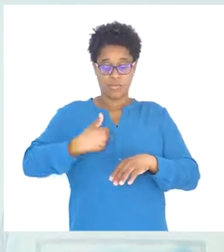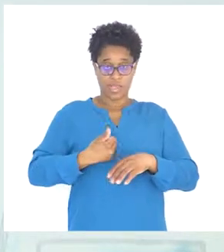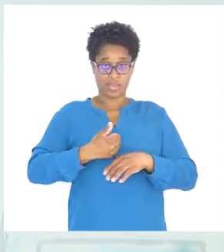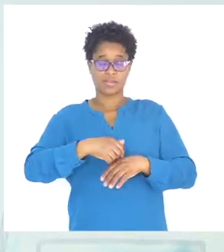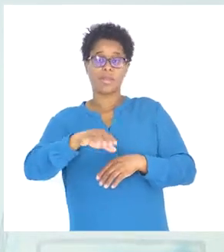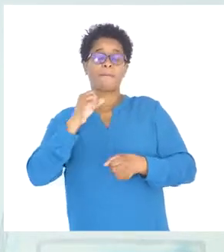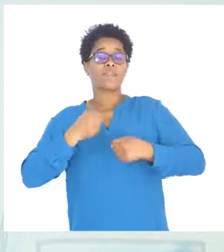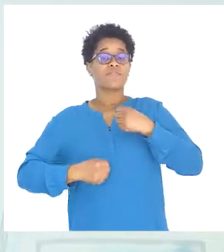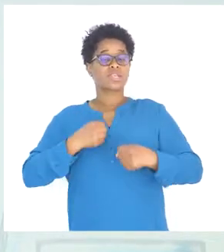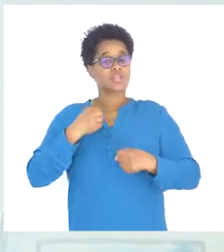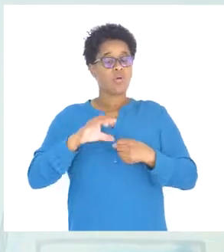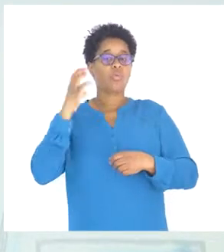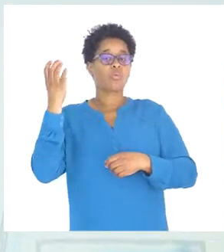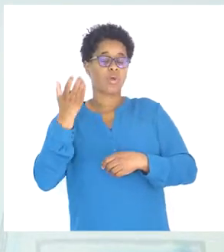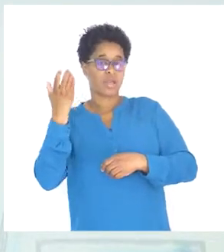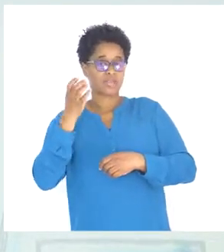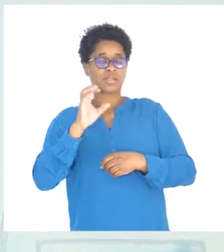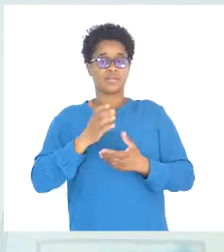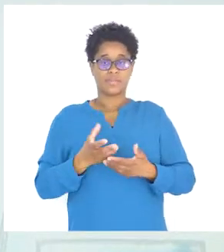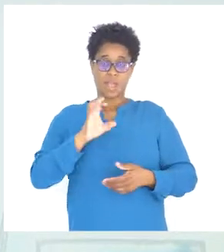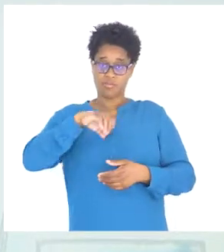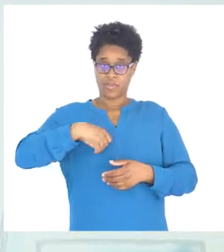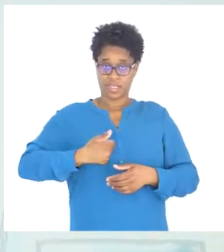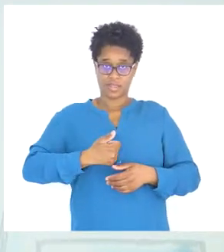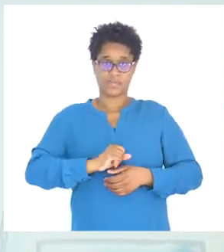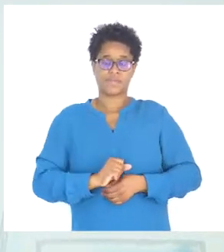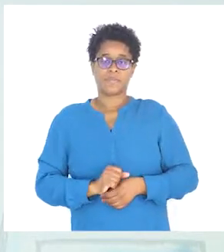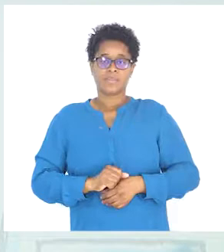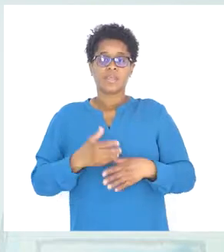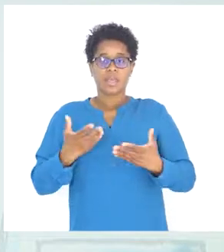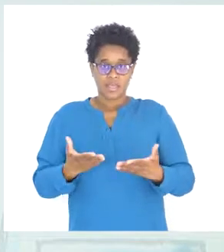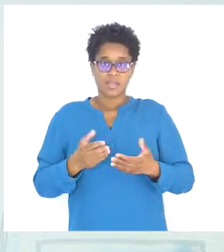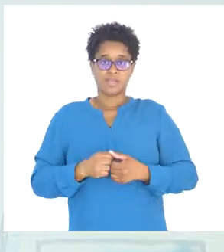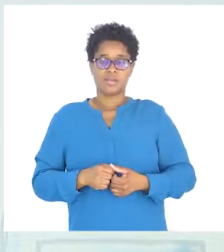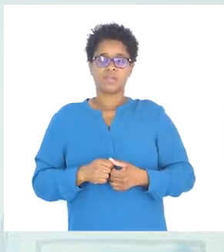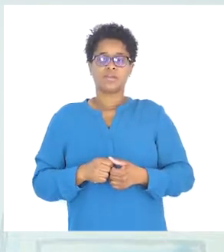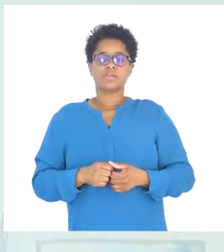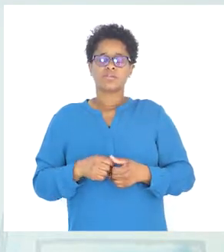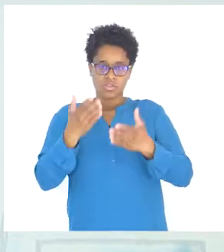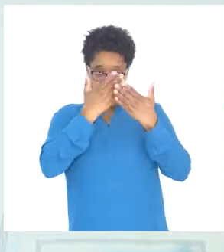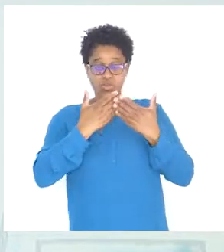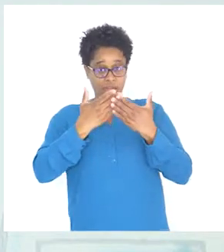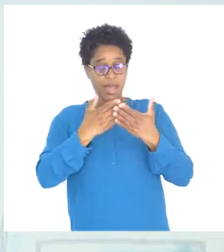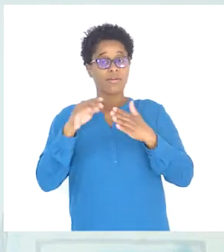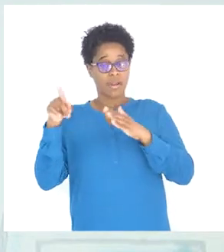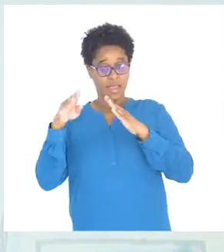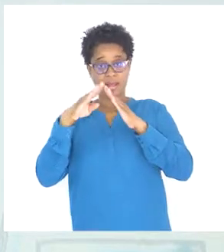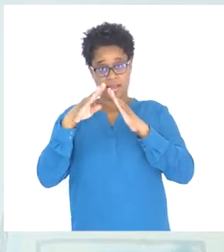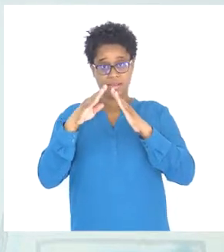Verde, das manifestações culturais de Cabo Verde. E aí, consolidaram o conteúdo em